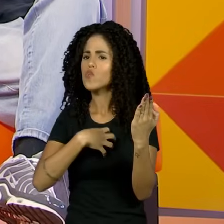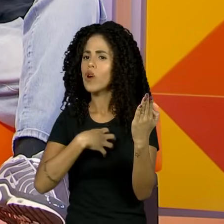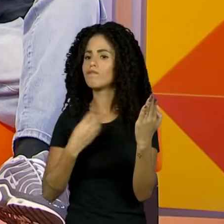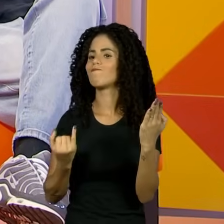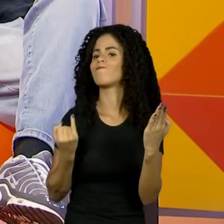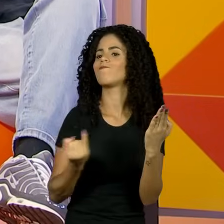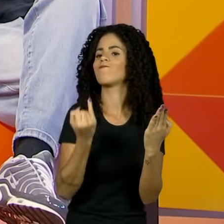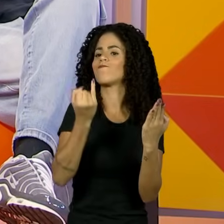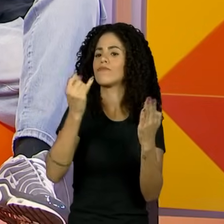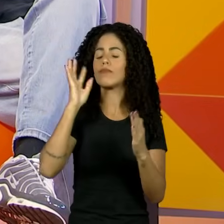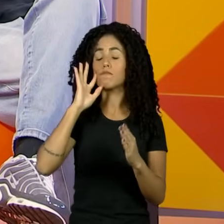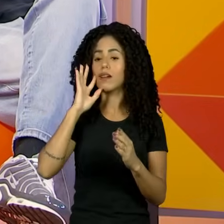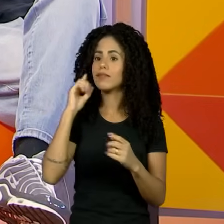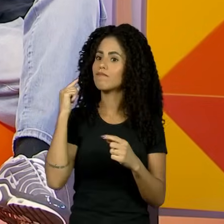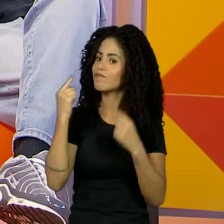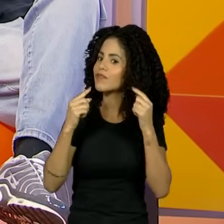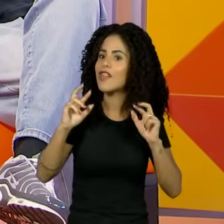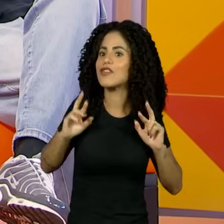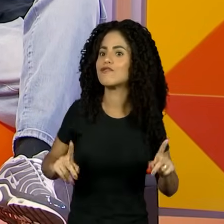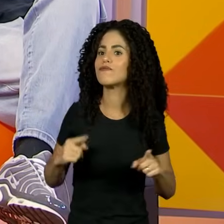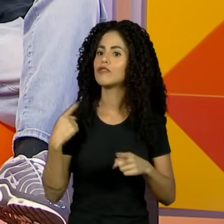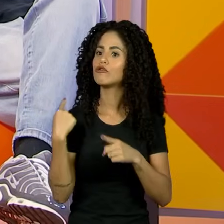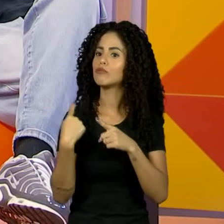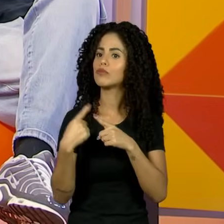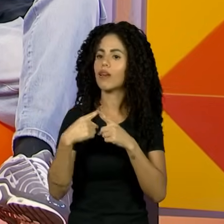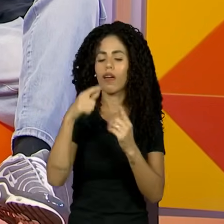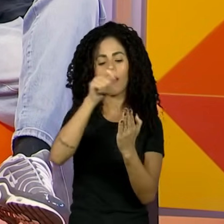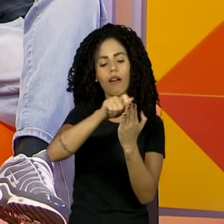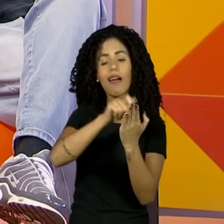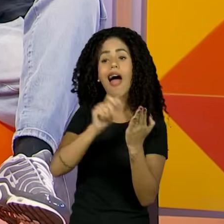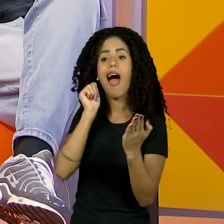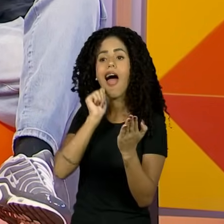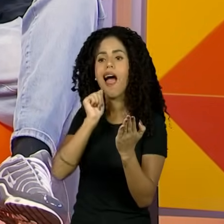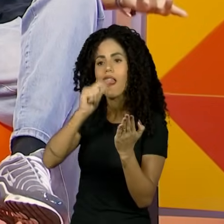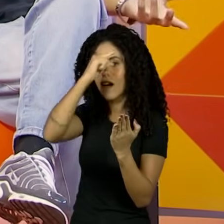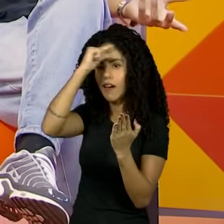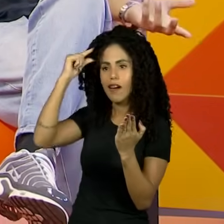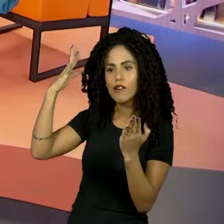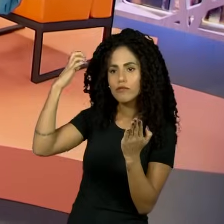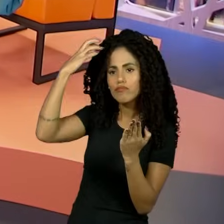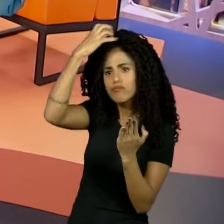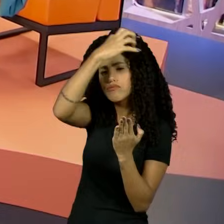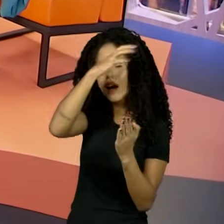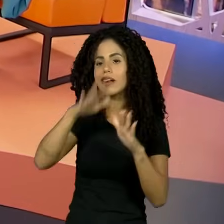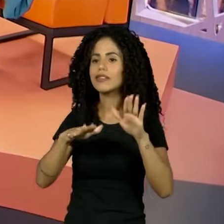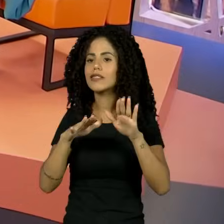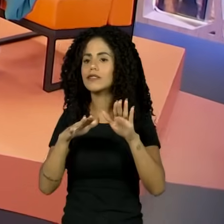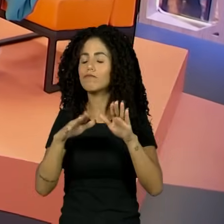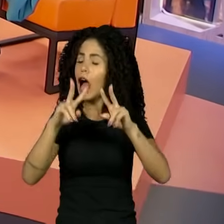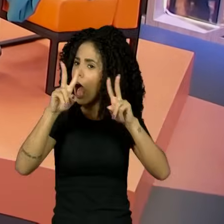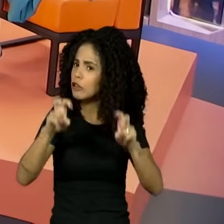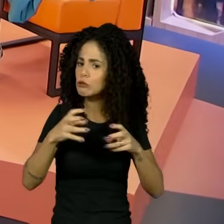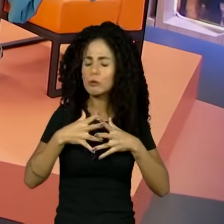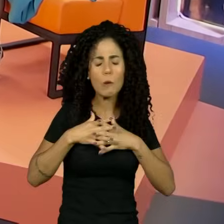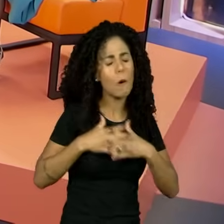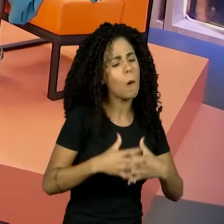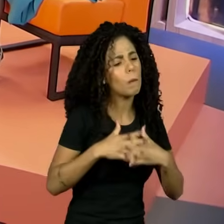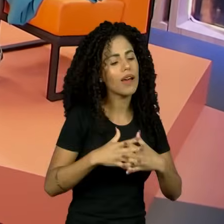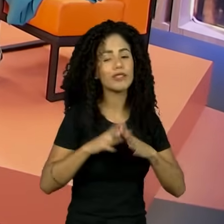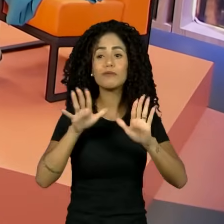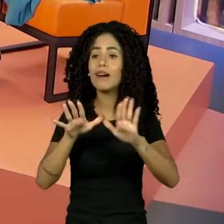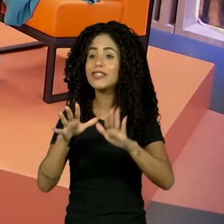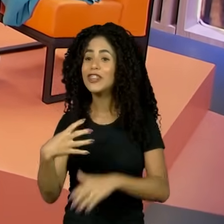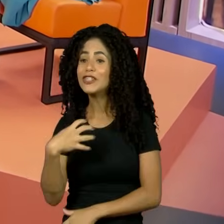é muito louco ver como a Gonzalez escreve de uma forma simples, assuntos complexos, né? Como a professora Rosane